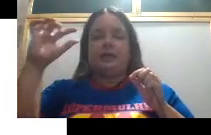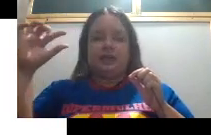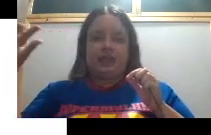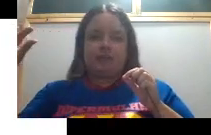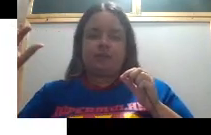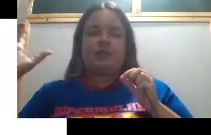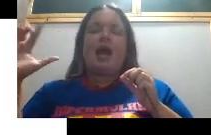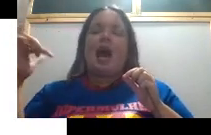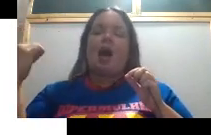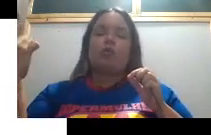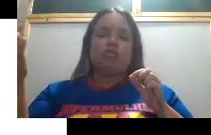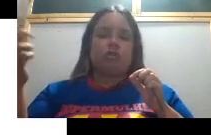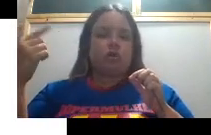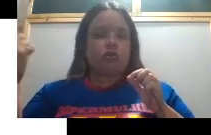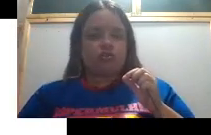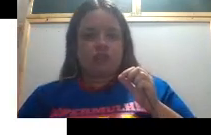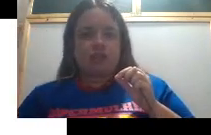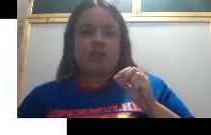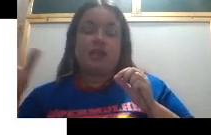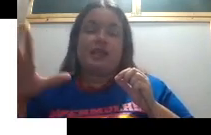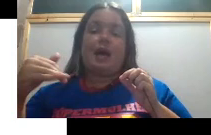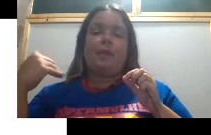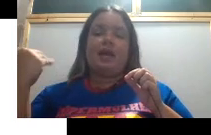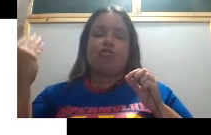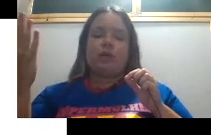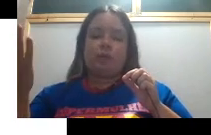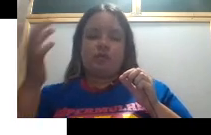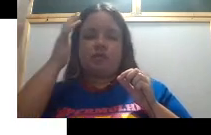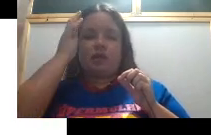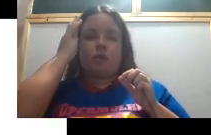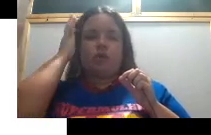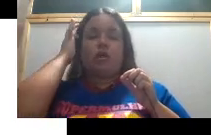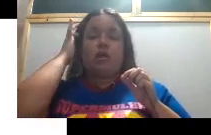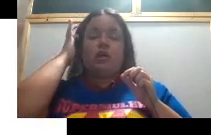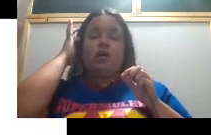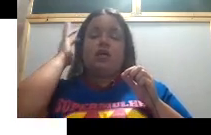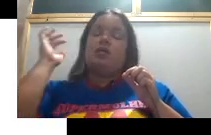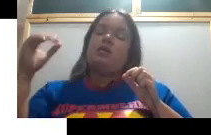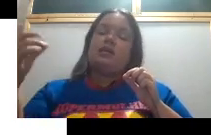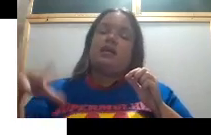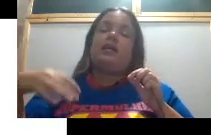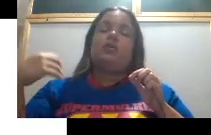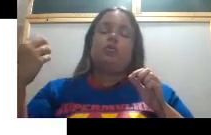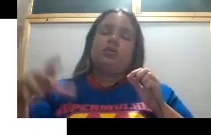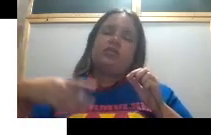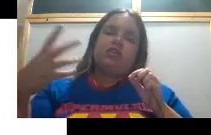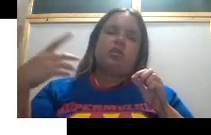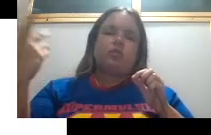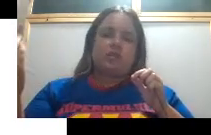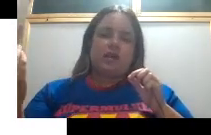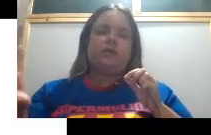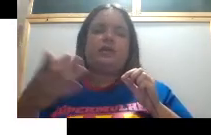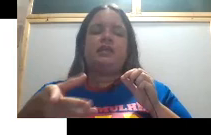na bandeira alguns estudiosos dizem né que a mesma posição é